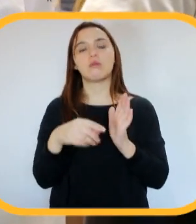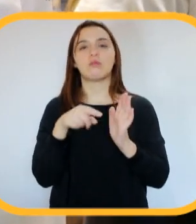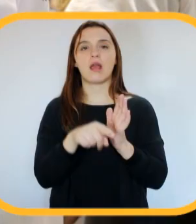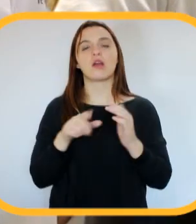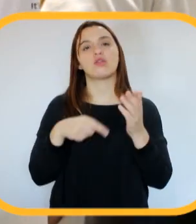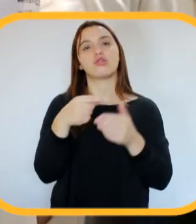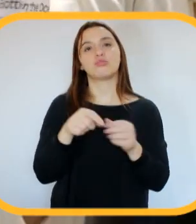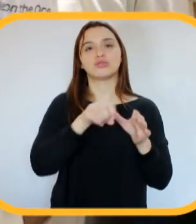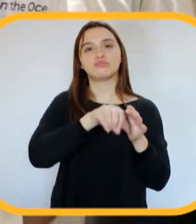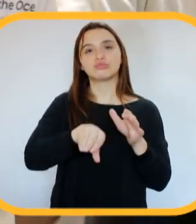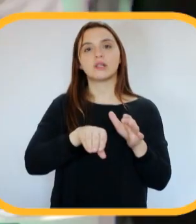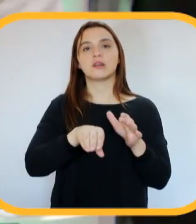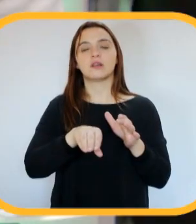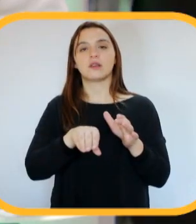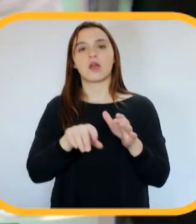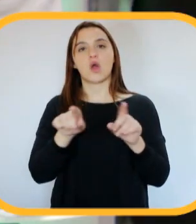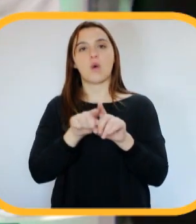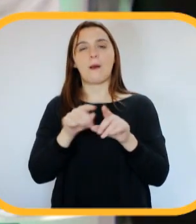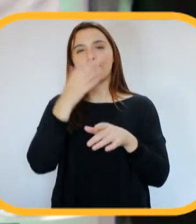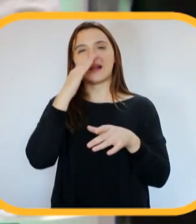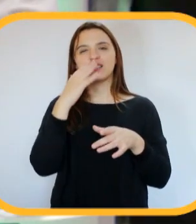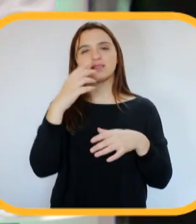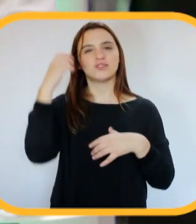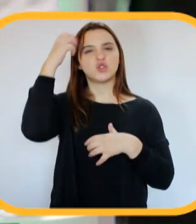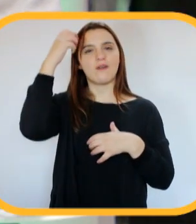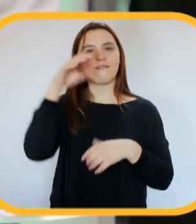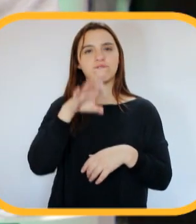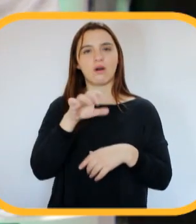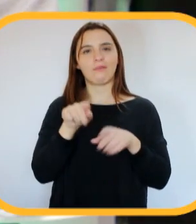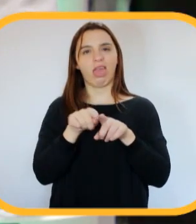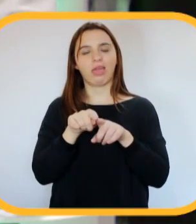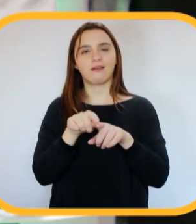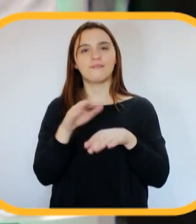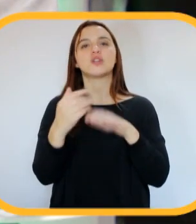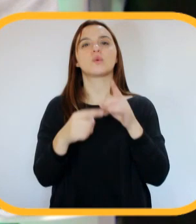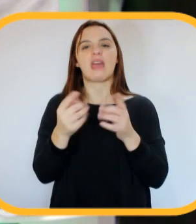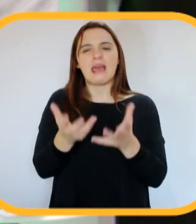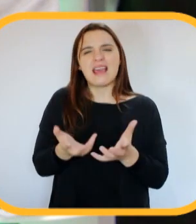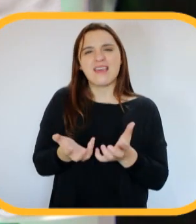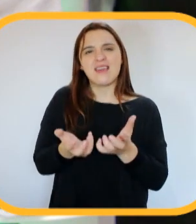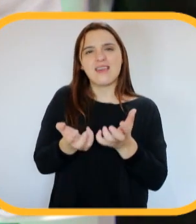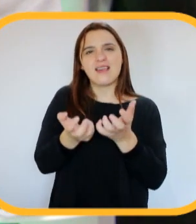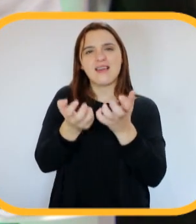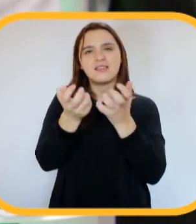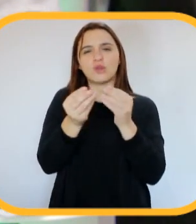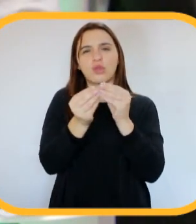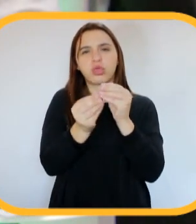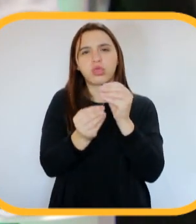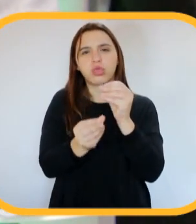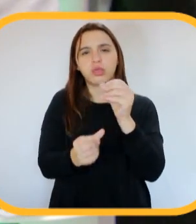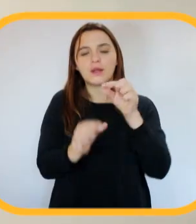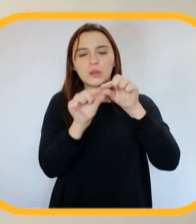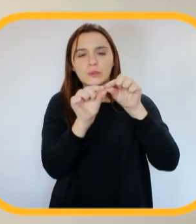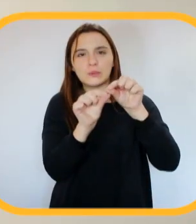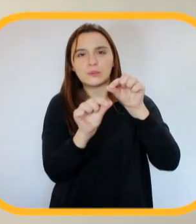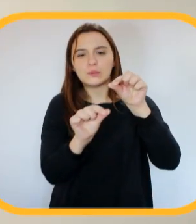Esses pequenos pellets são colocados numa peça de um género de um chuveiro, onde esses pellets são aquecidos a alta temperatura, são